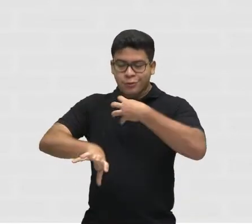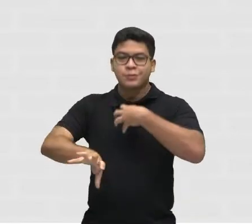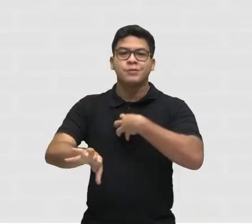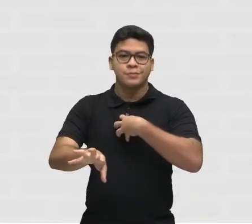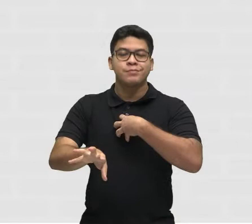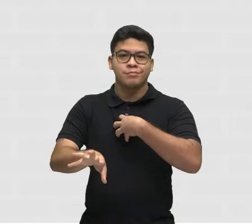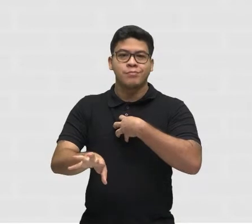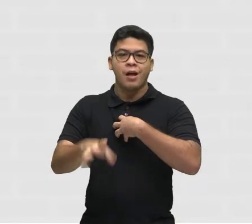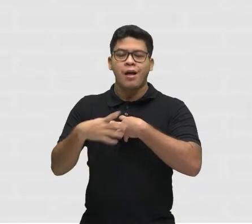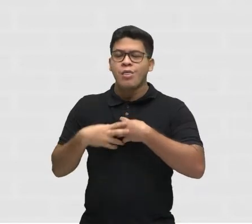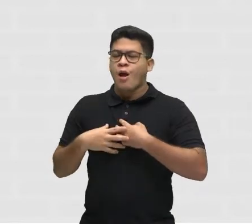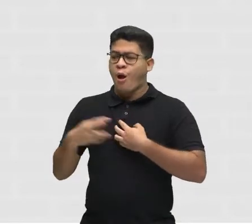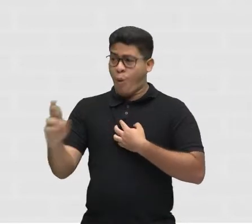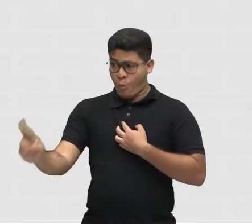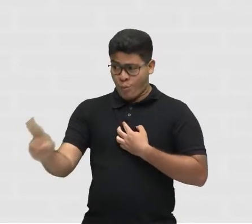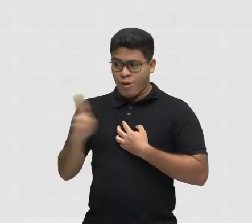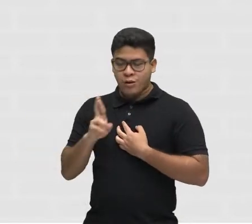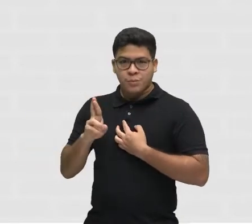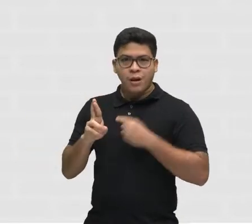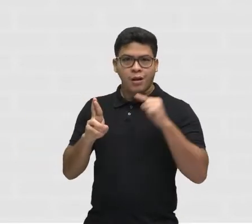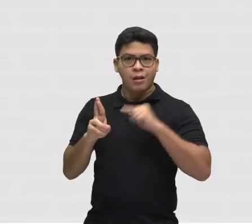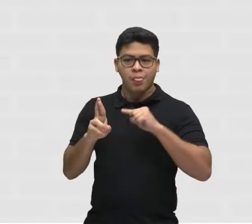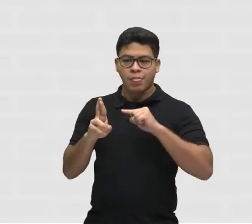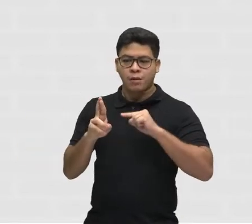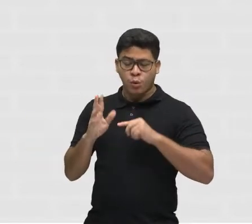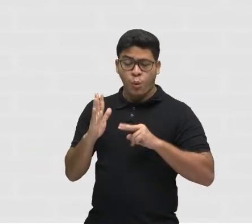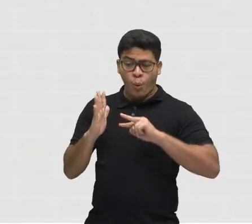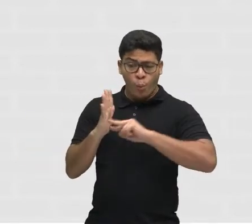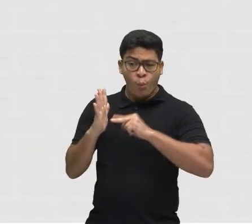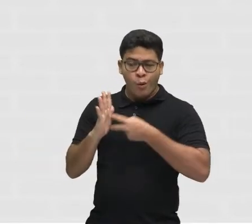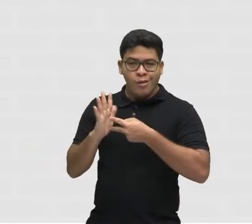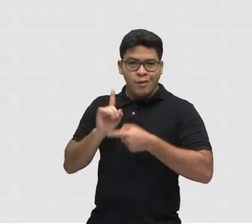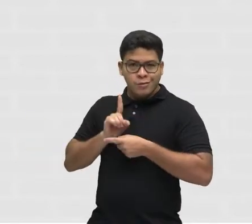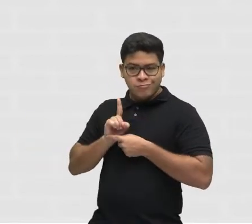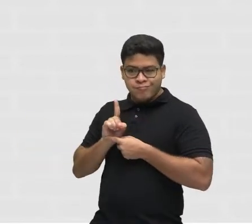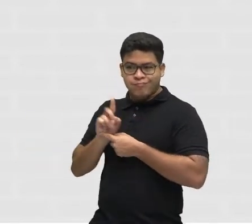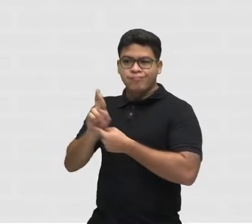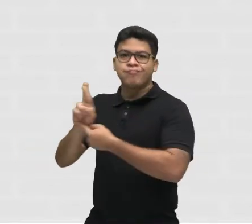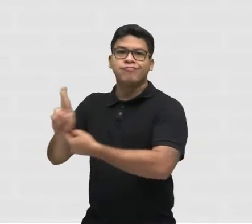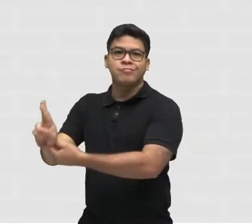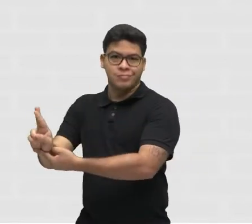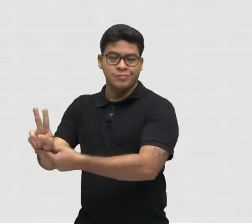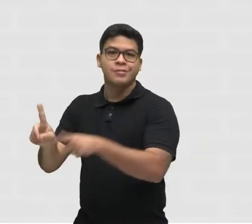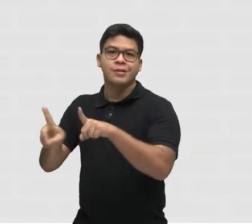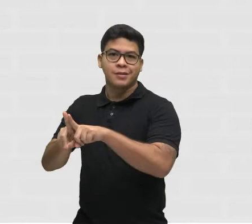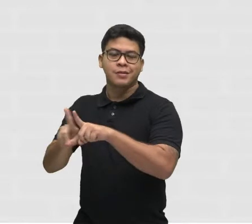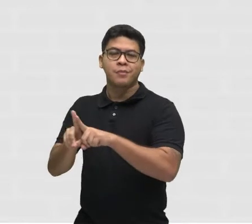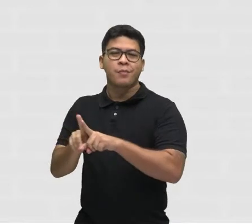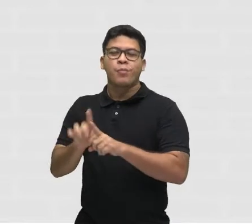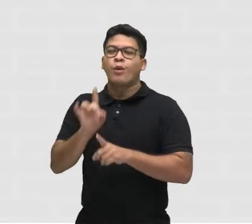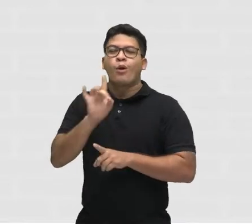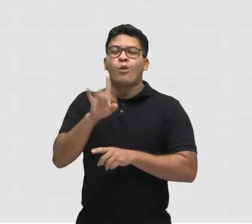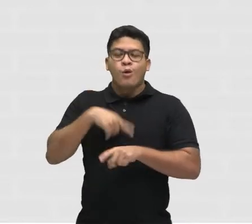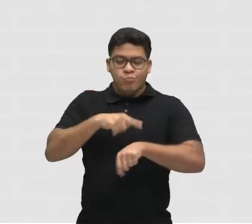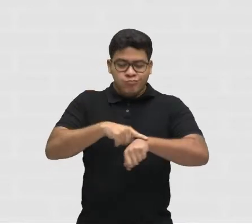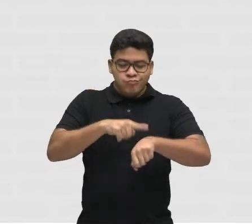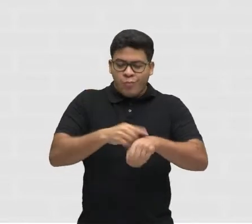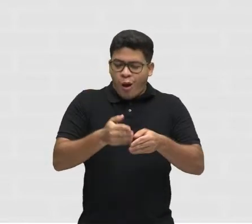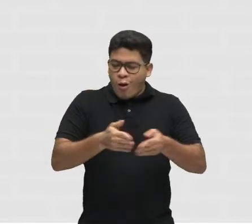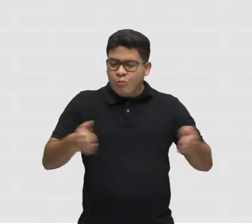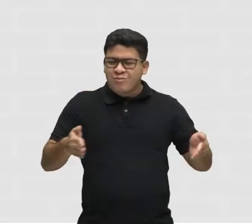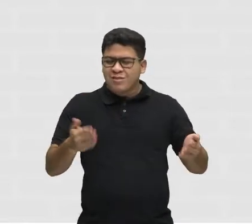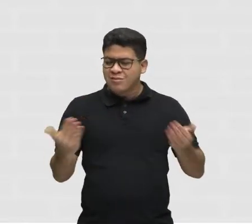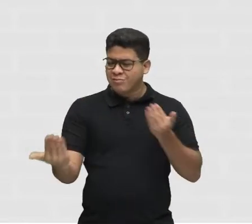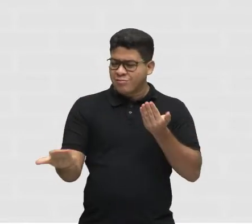ter a resposta, mas eu tô contigo. Eu tô contigo é muito mais importante do que uma resposta. Só da gente não medir a dor do outro a partir